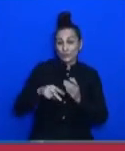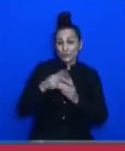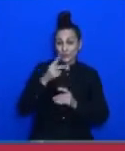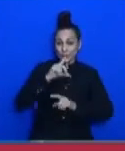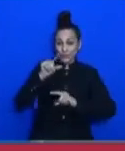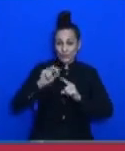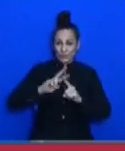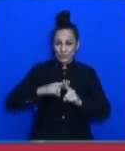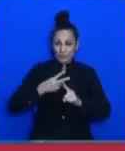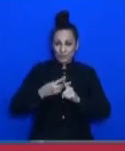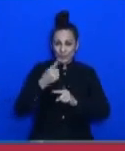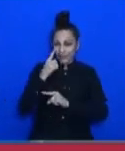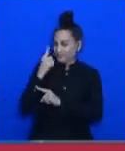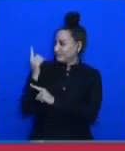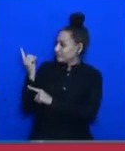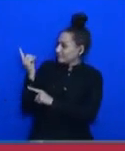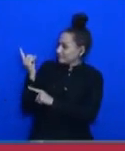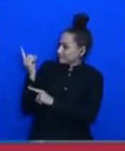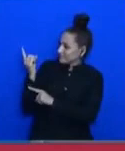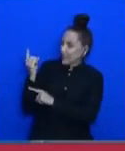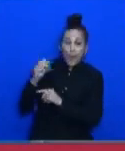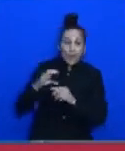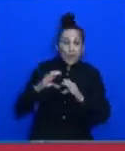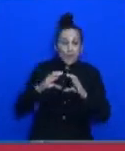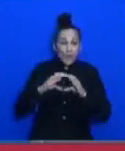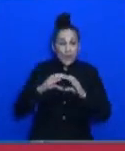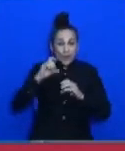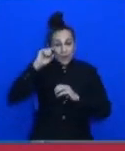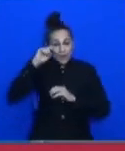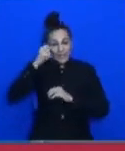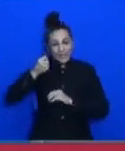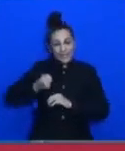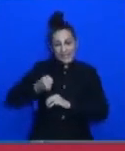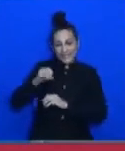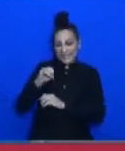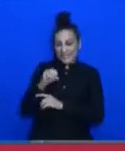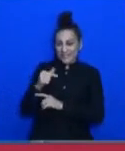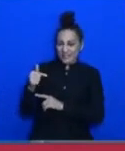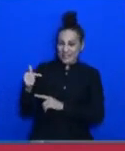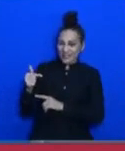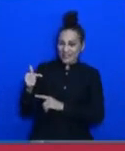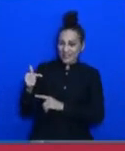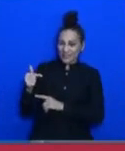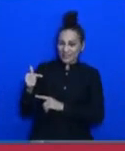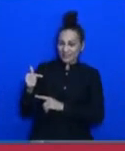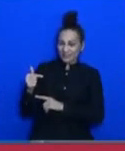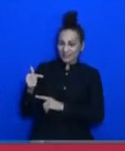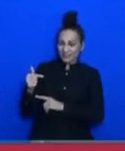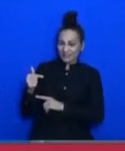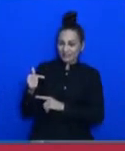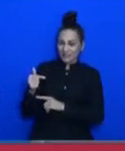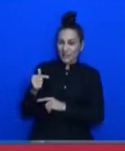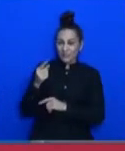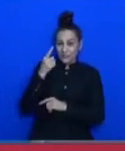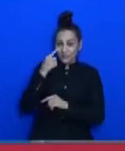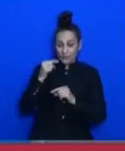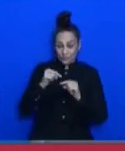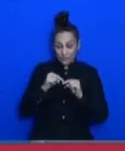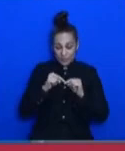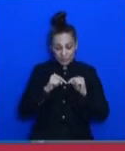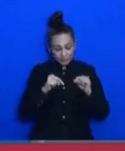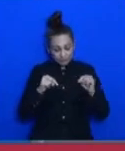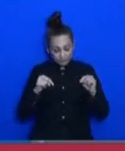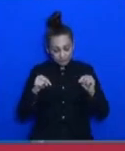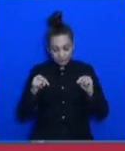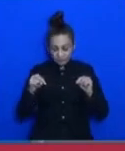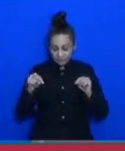segundo sorteio da dupla cena. Bola preta, 07. Preta, 07. Vamos confirmar. As